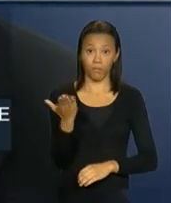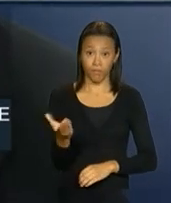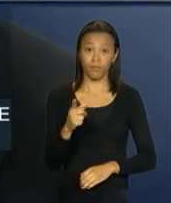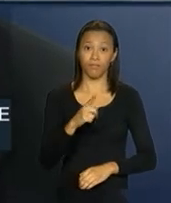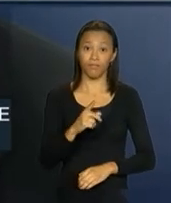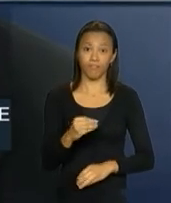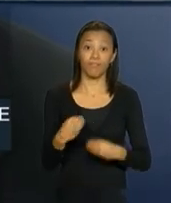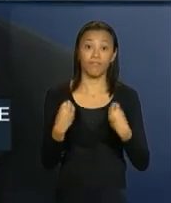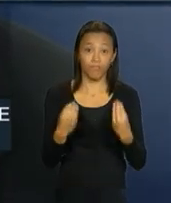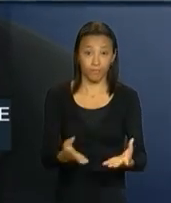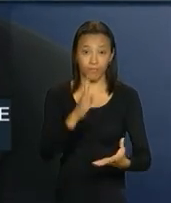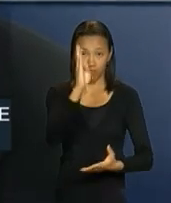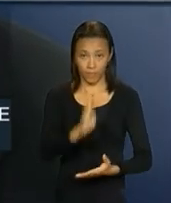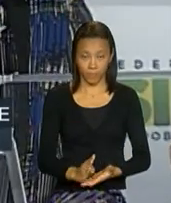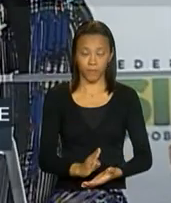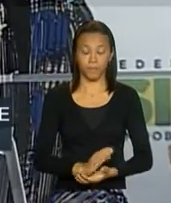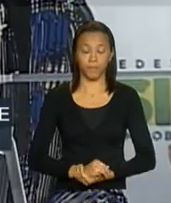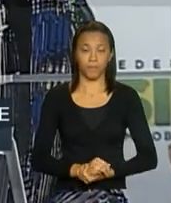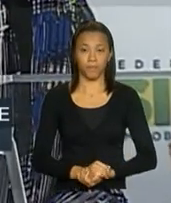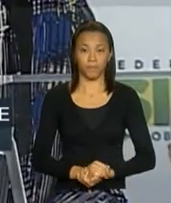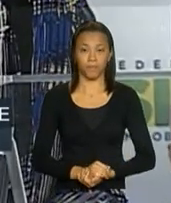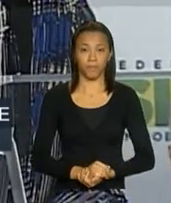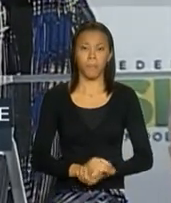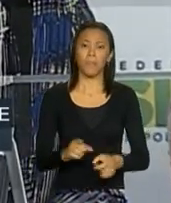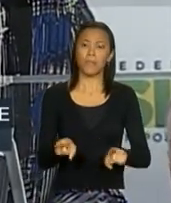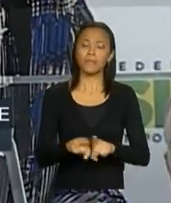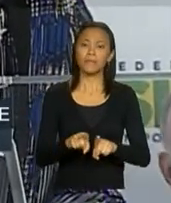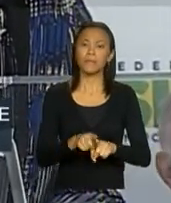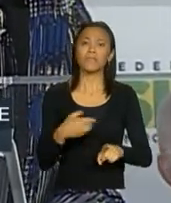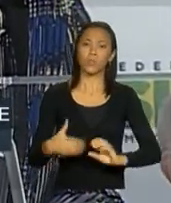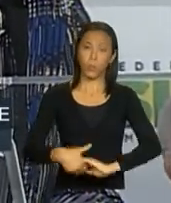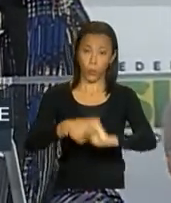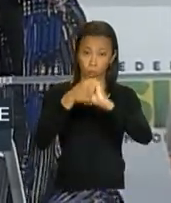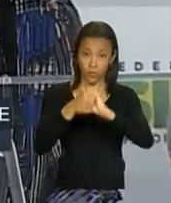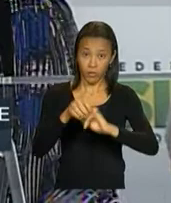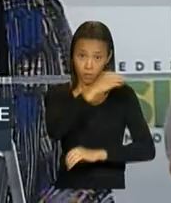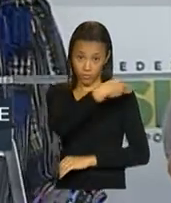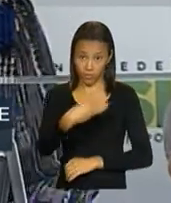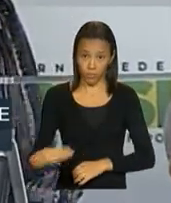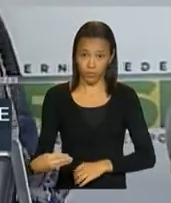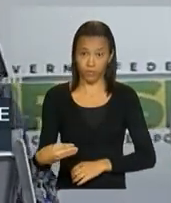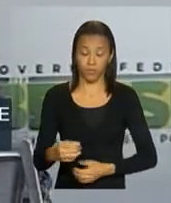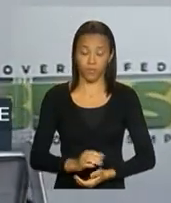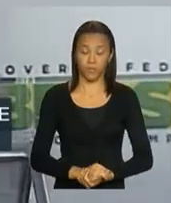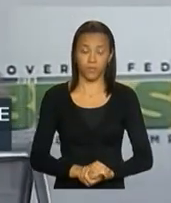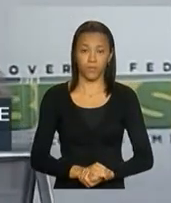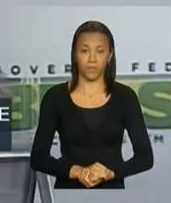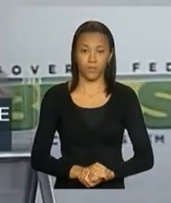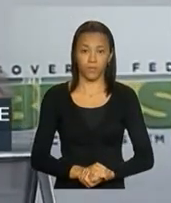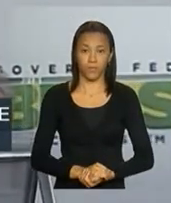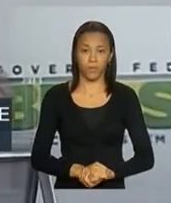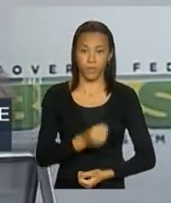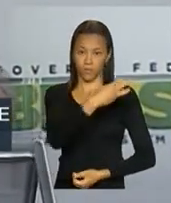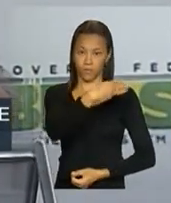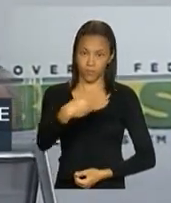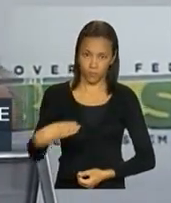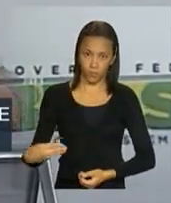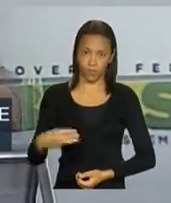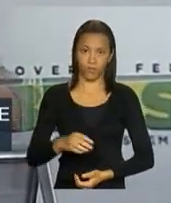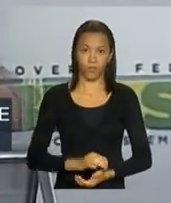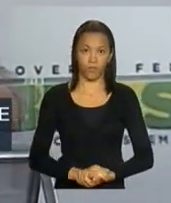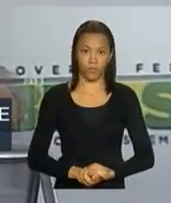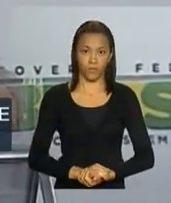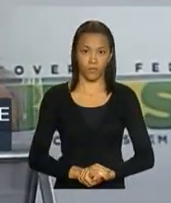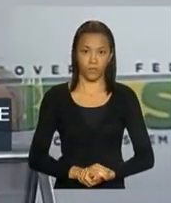propiciado ao Brasil eu queria cumprimentar os ministros e o ministro